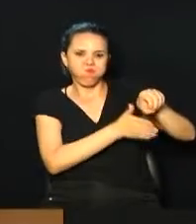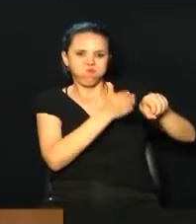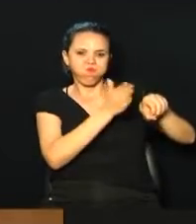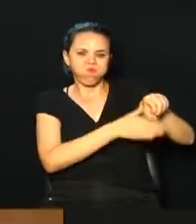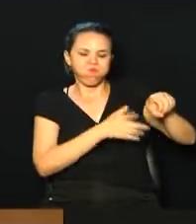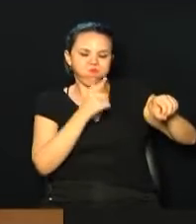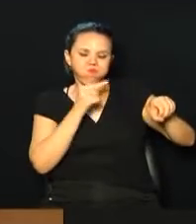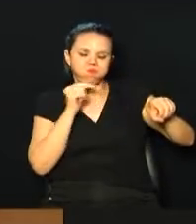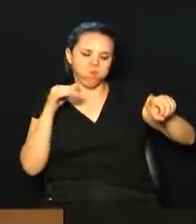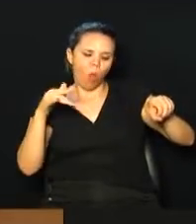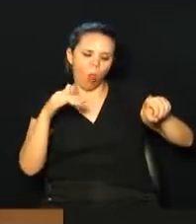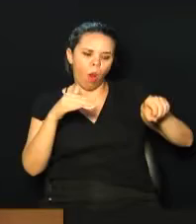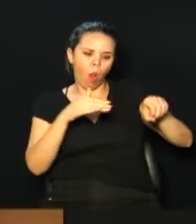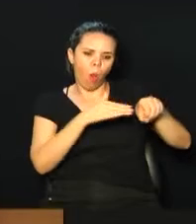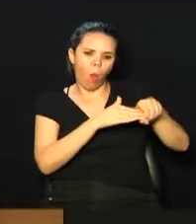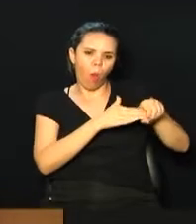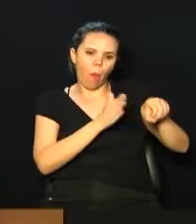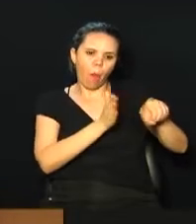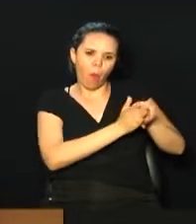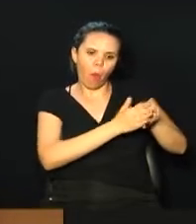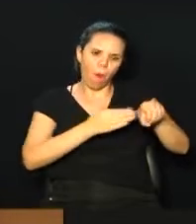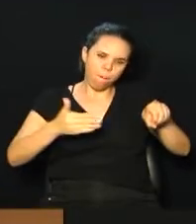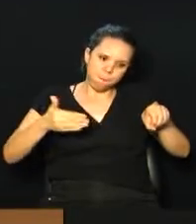de água sob ponte